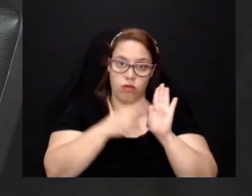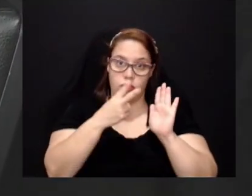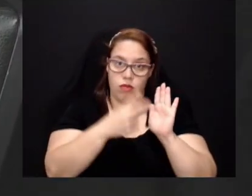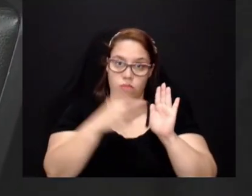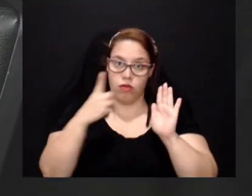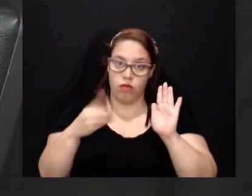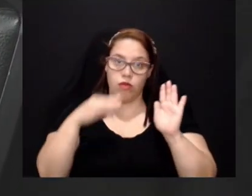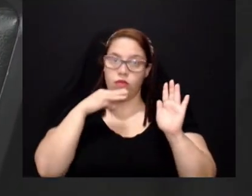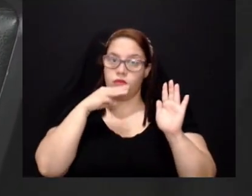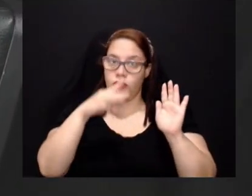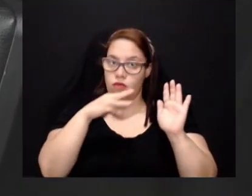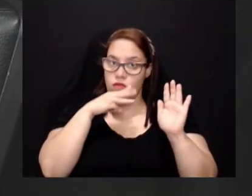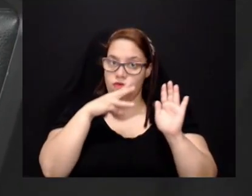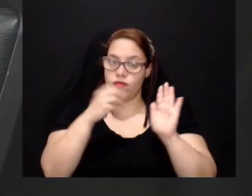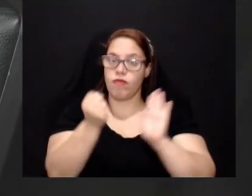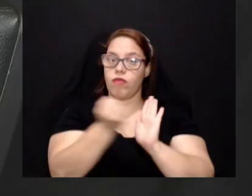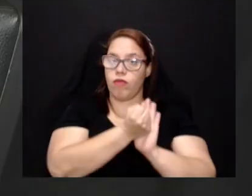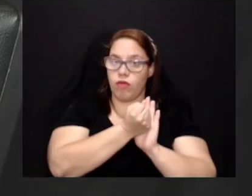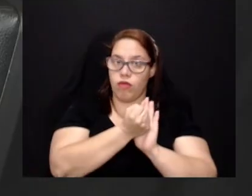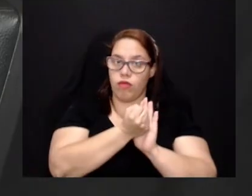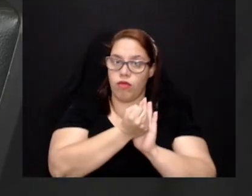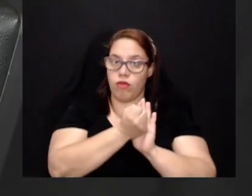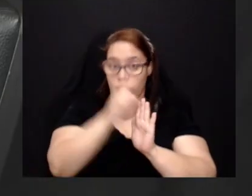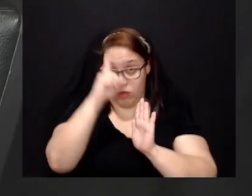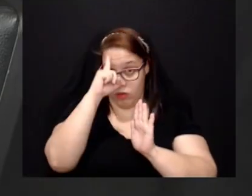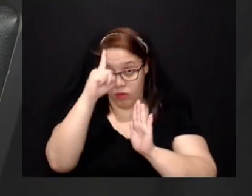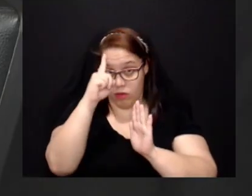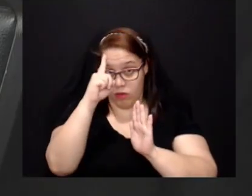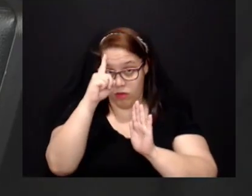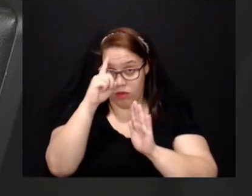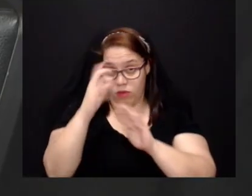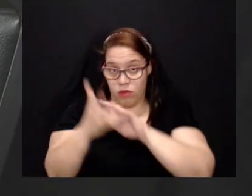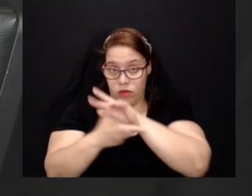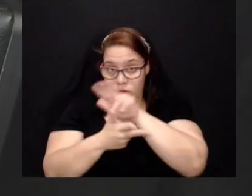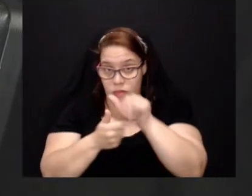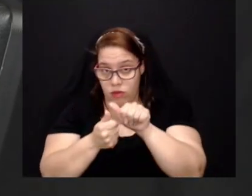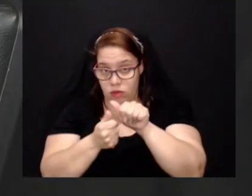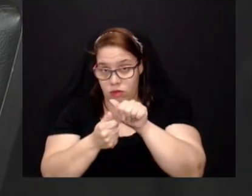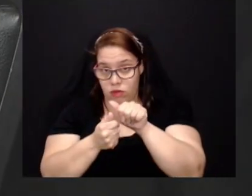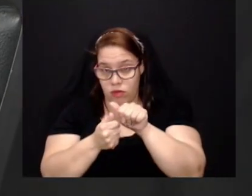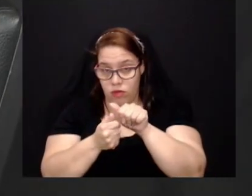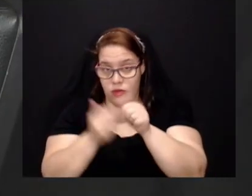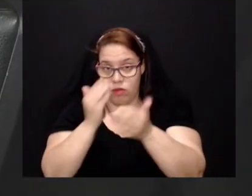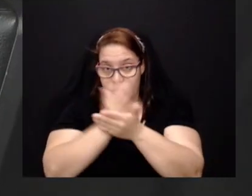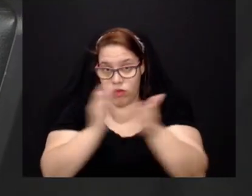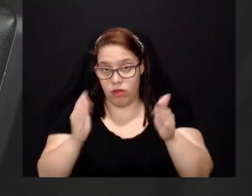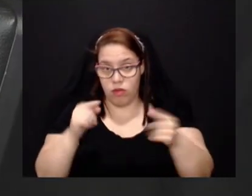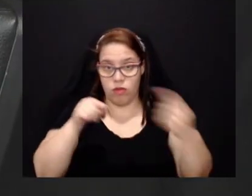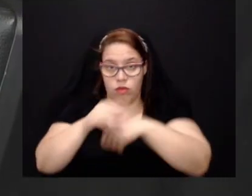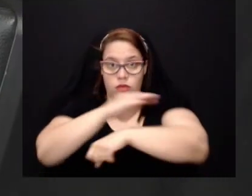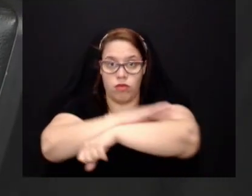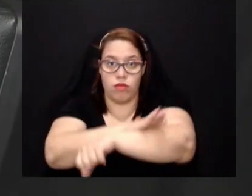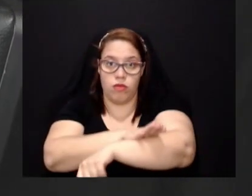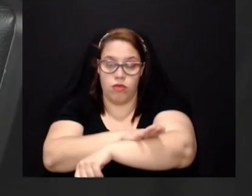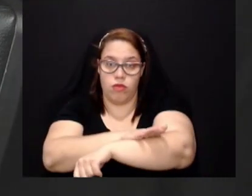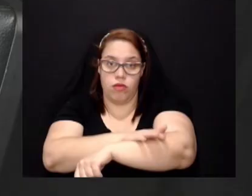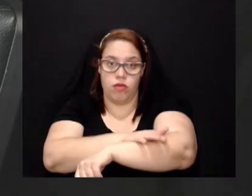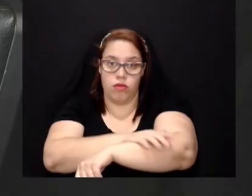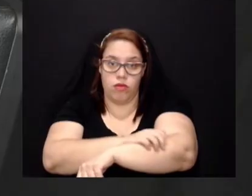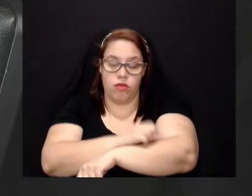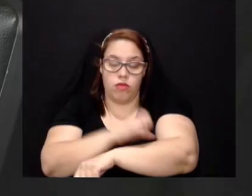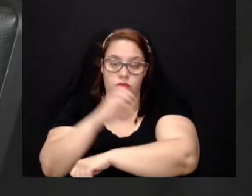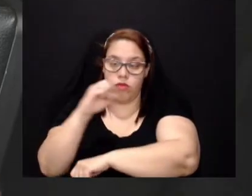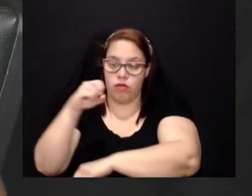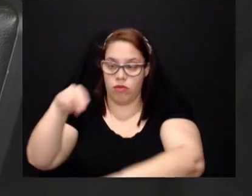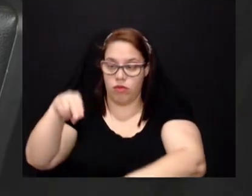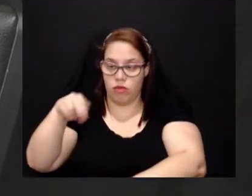data simbólica por ser o Dia Internacional da Eliminação e do Combate ao Racismo. E o CONEPA, ele está